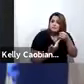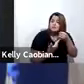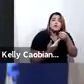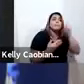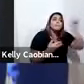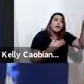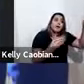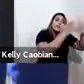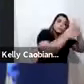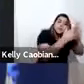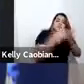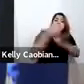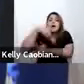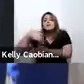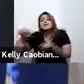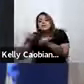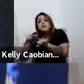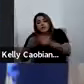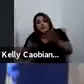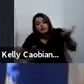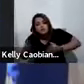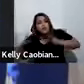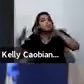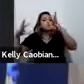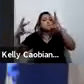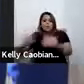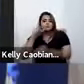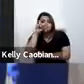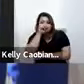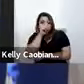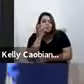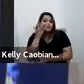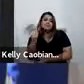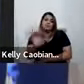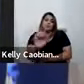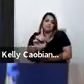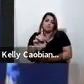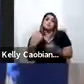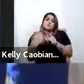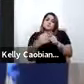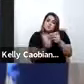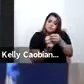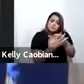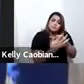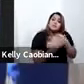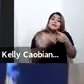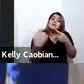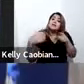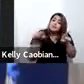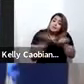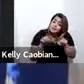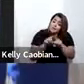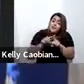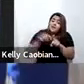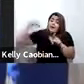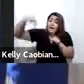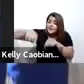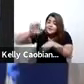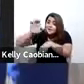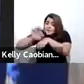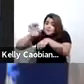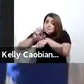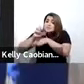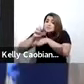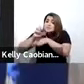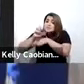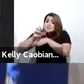trabalhadores, e principalmente, e para o próprio Estado com a redução da sua arrecadação. Então,